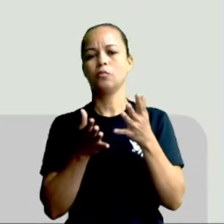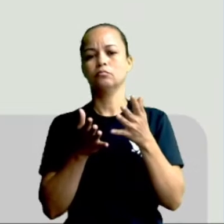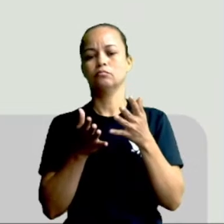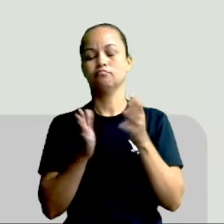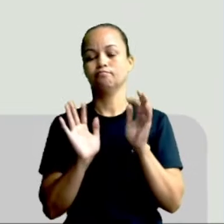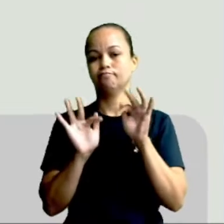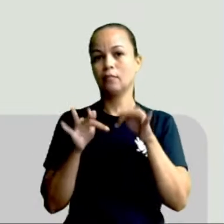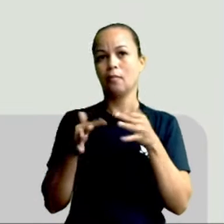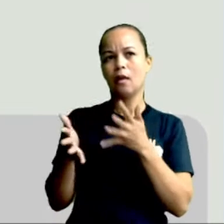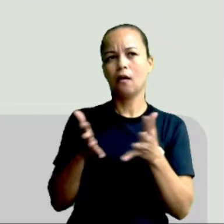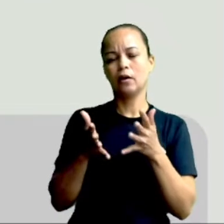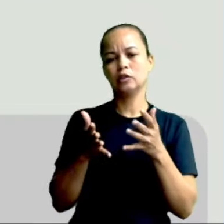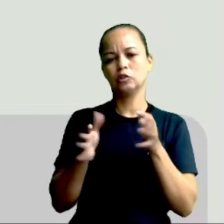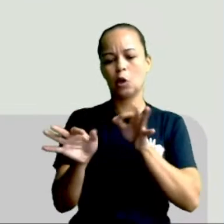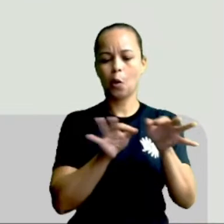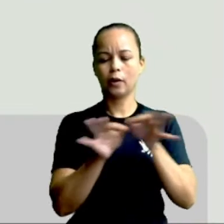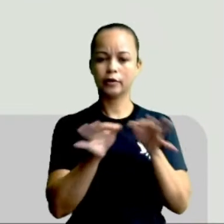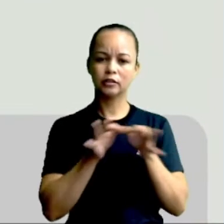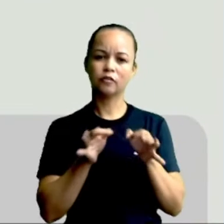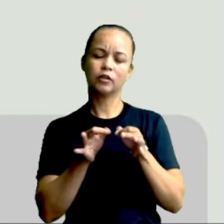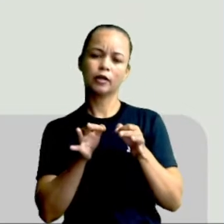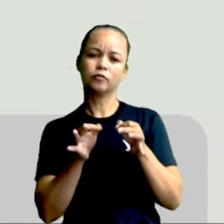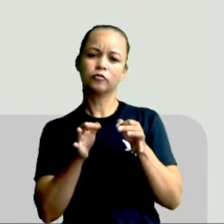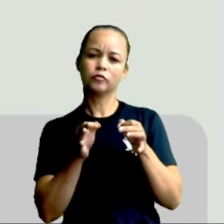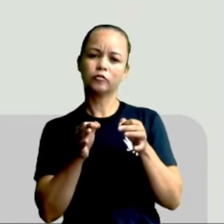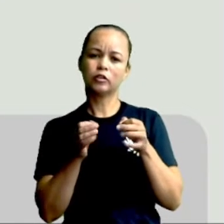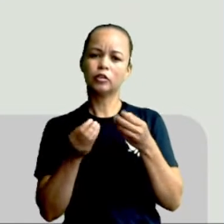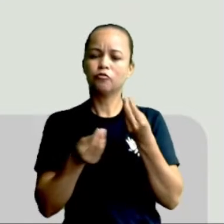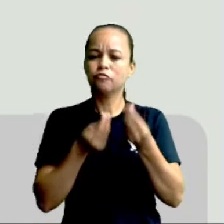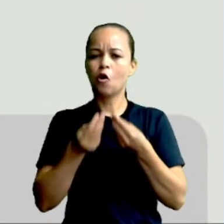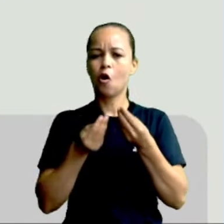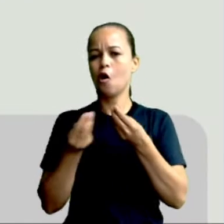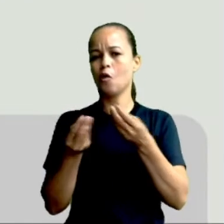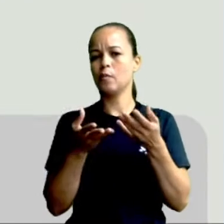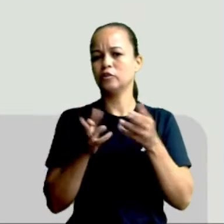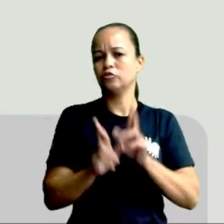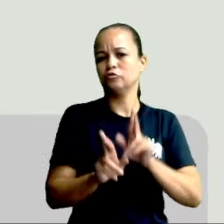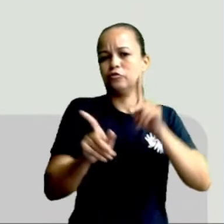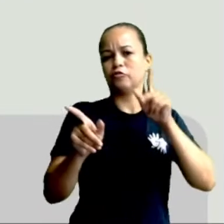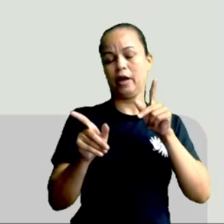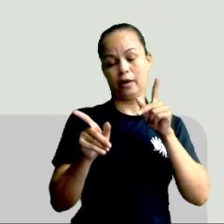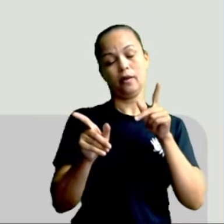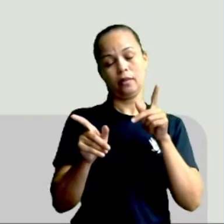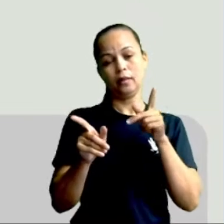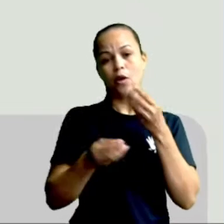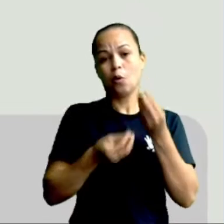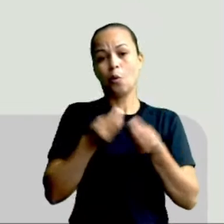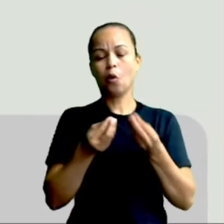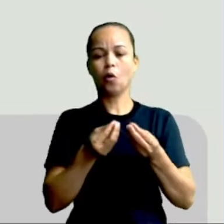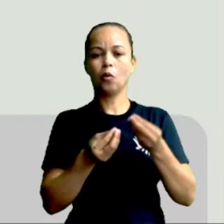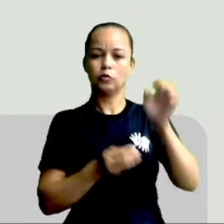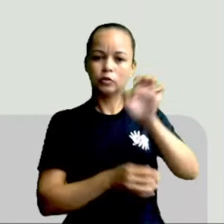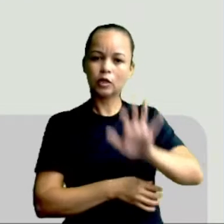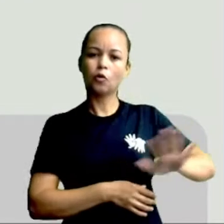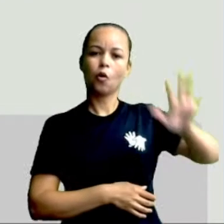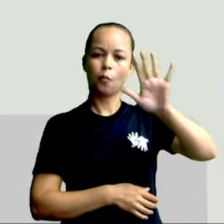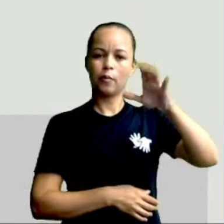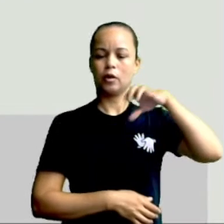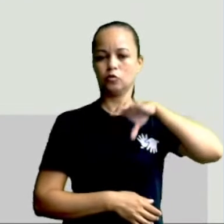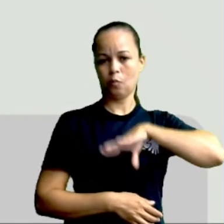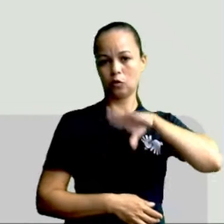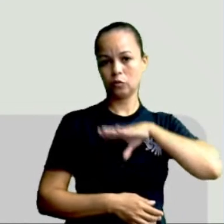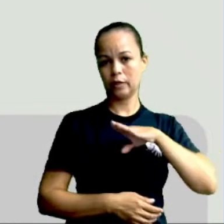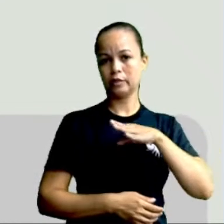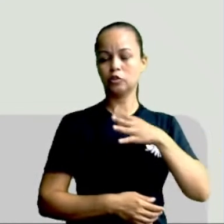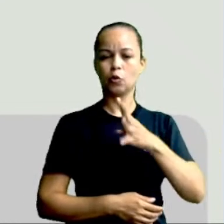Enfim, eles se organizavam de forma específica e de maneira diferente de como os europeus que os portugueses